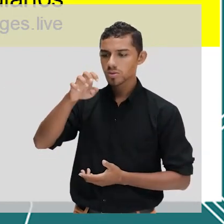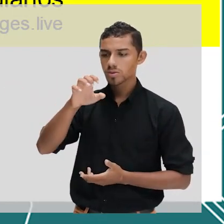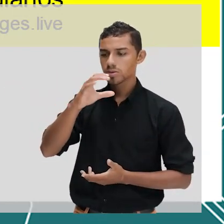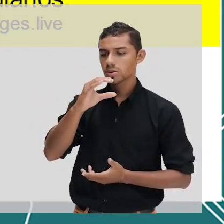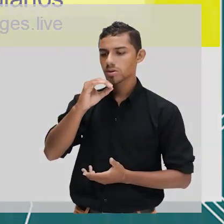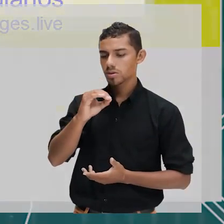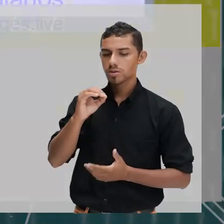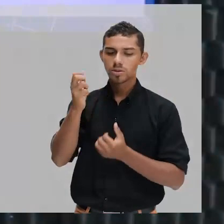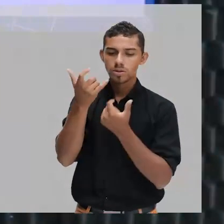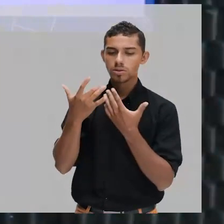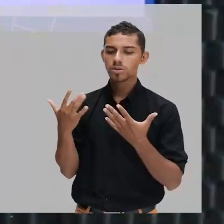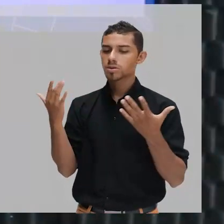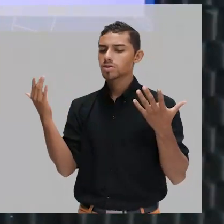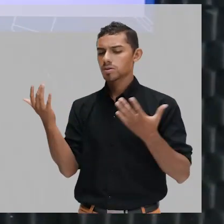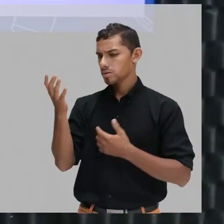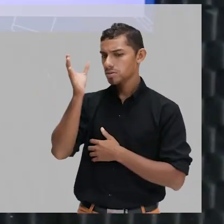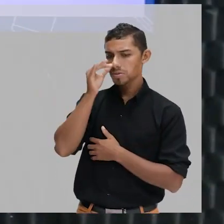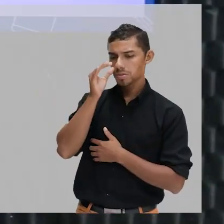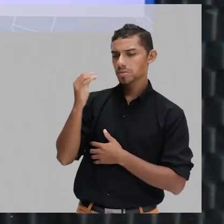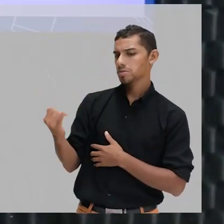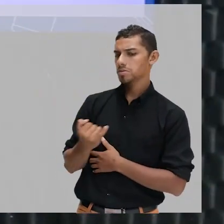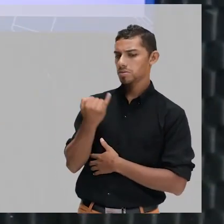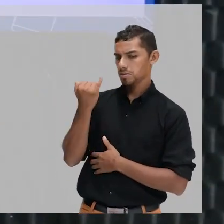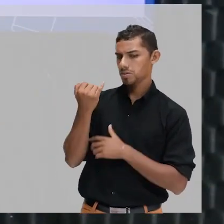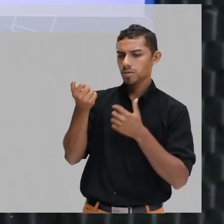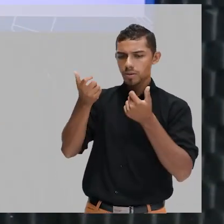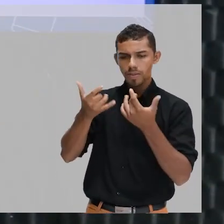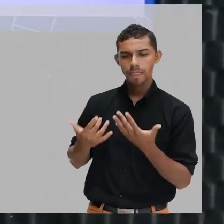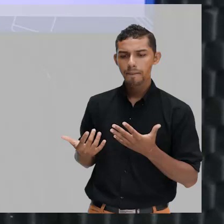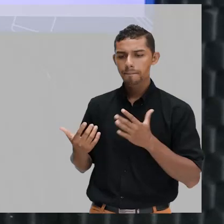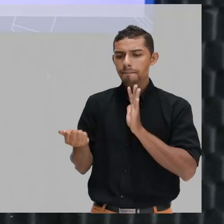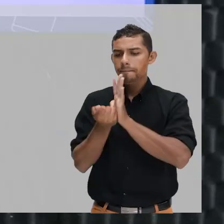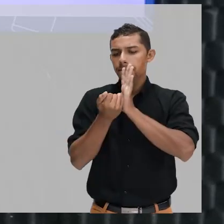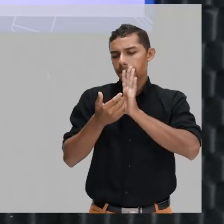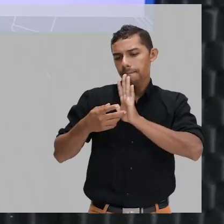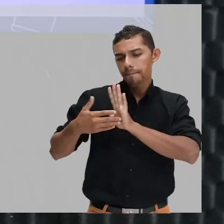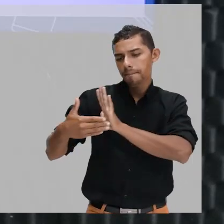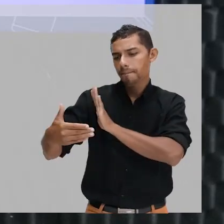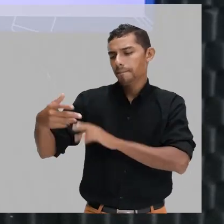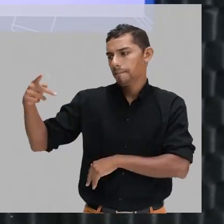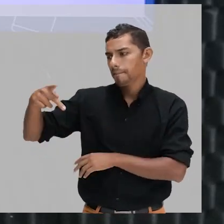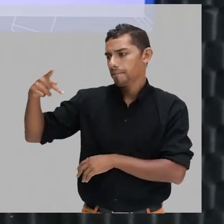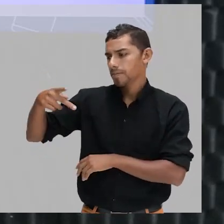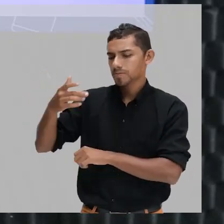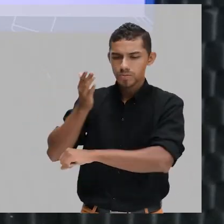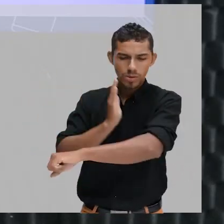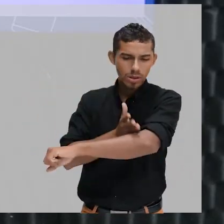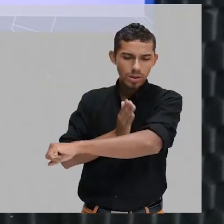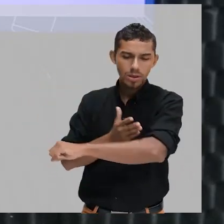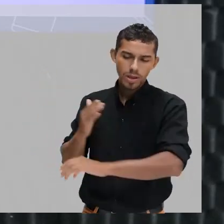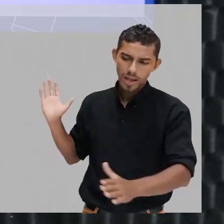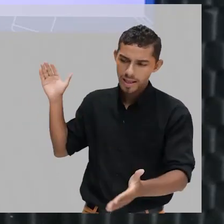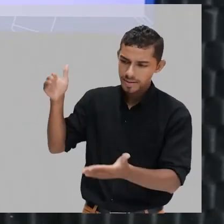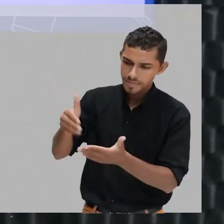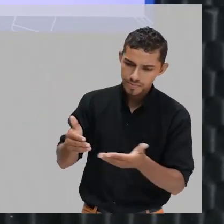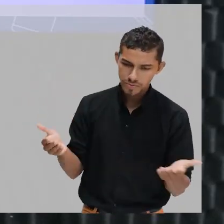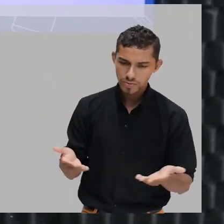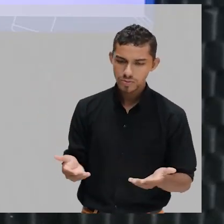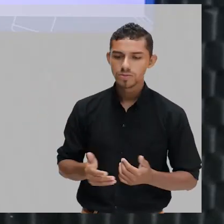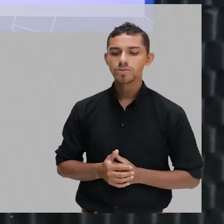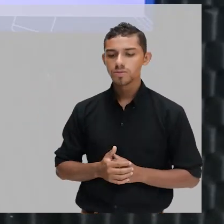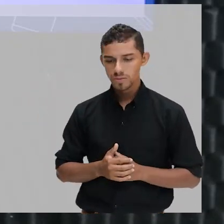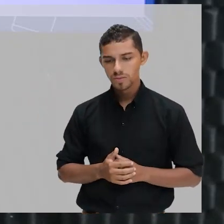humanidade, é interessante por quê? Porque eles datam de um período muito antigo e ainda resiste até os dias de hoje.